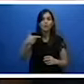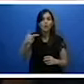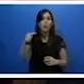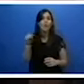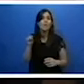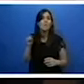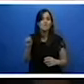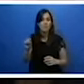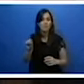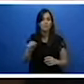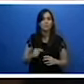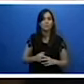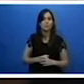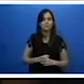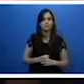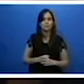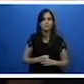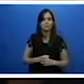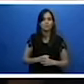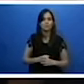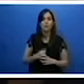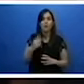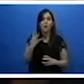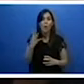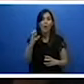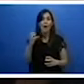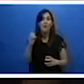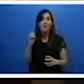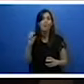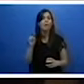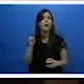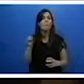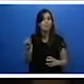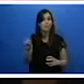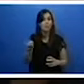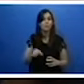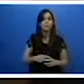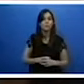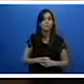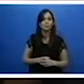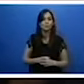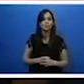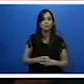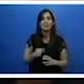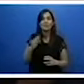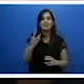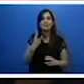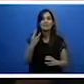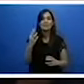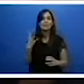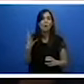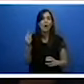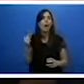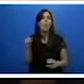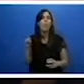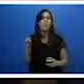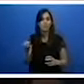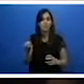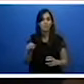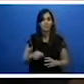12.000. 40 vezes 1.000, 40 mil e 34 vezes 1.000, 34